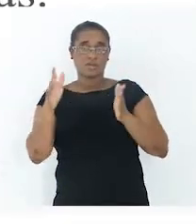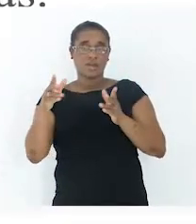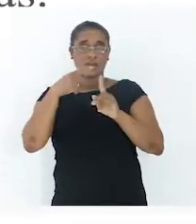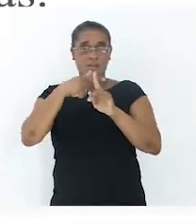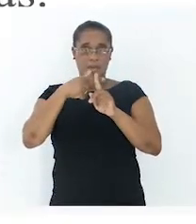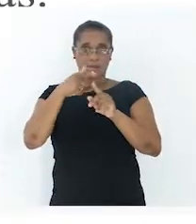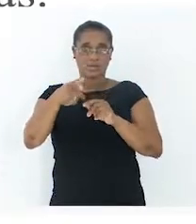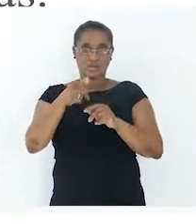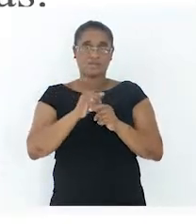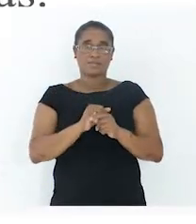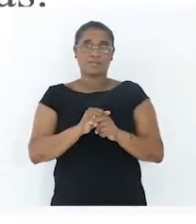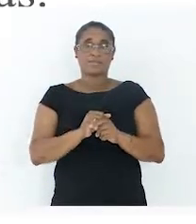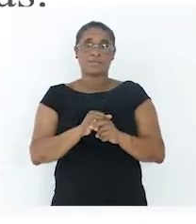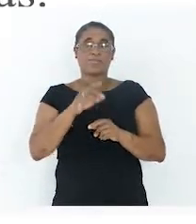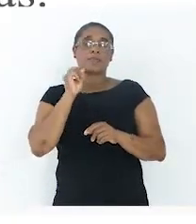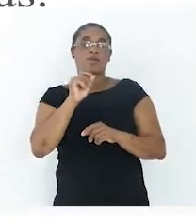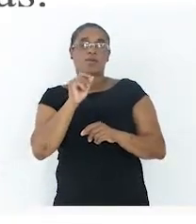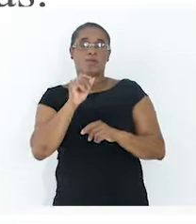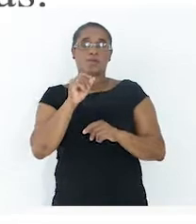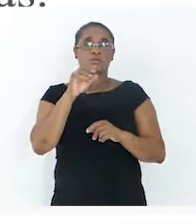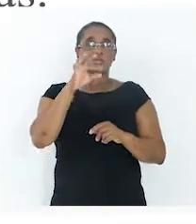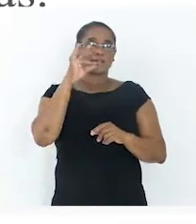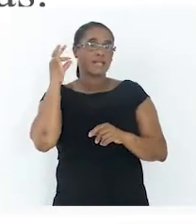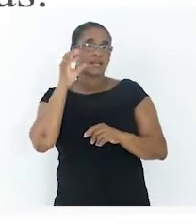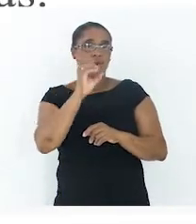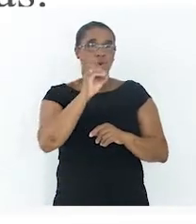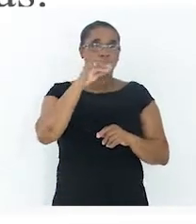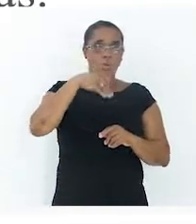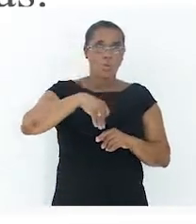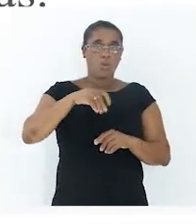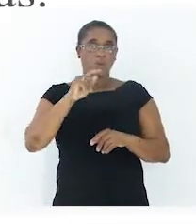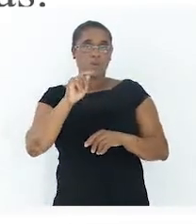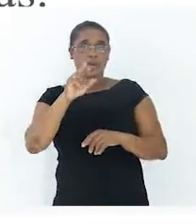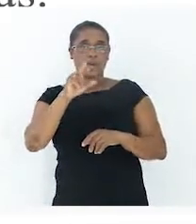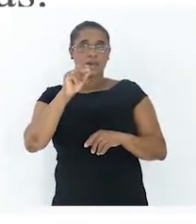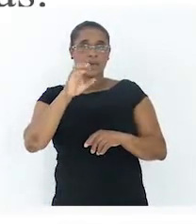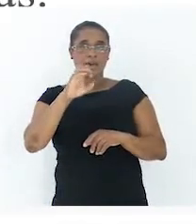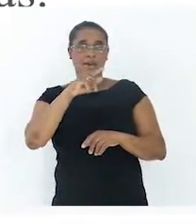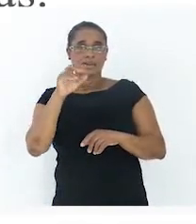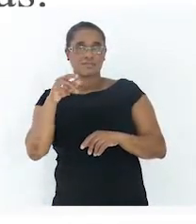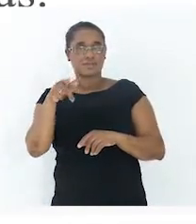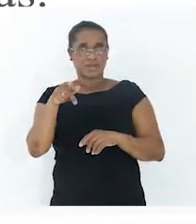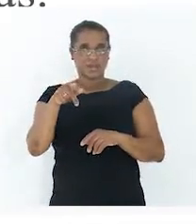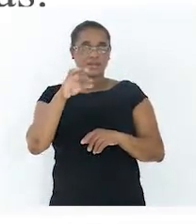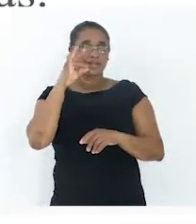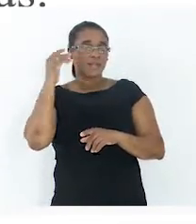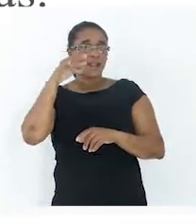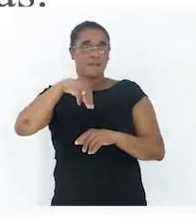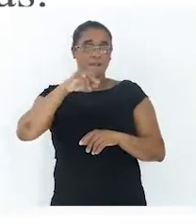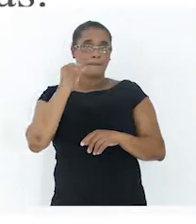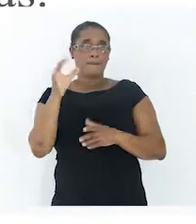mais, chama-se sinal de operação. Nós temos ali sinal mais, chamamos de sinal de